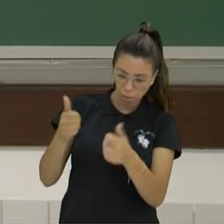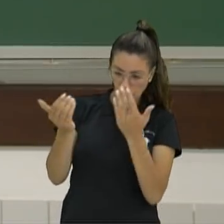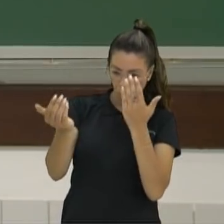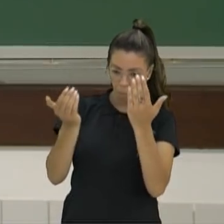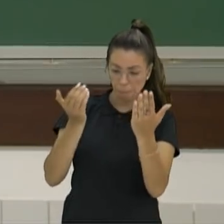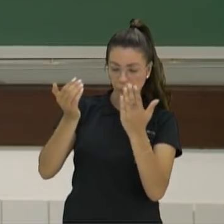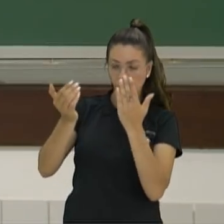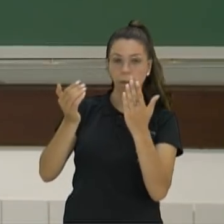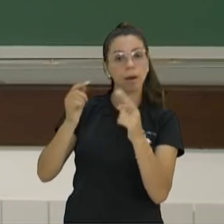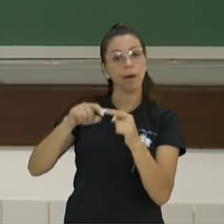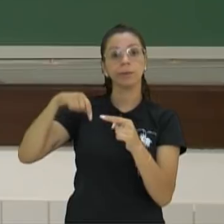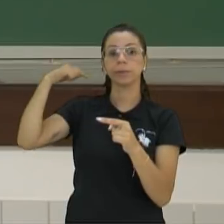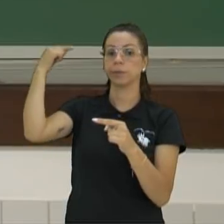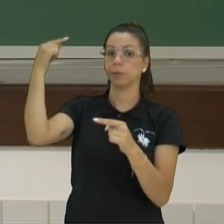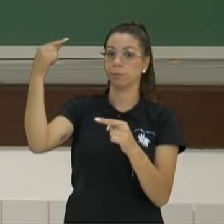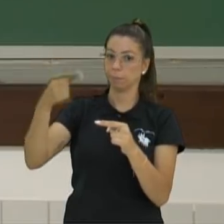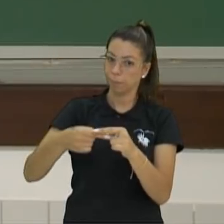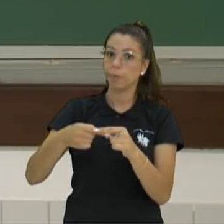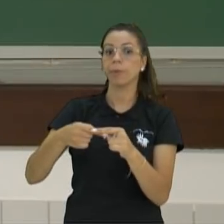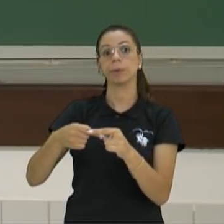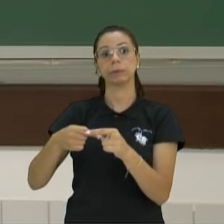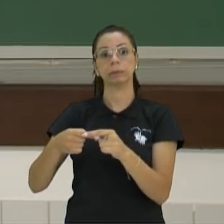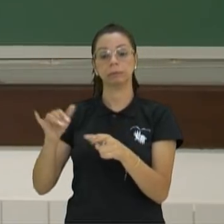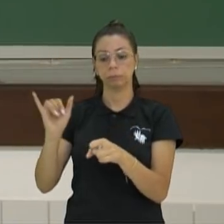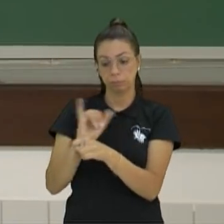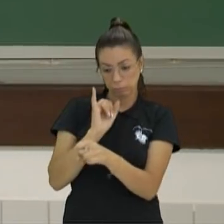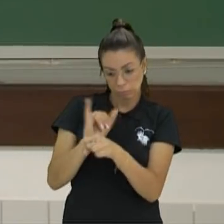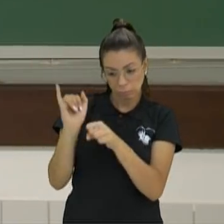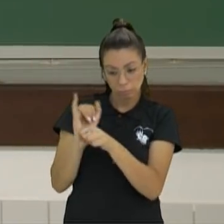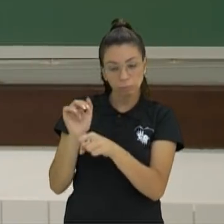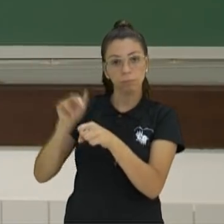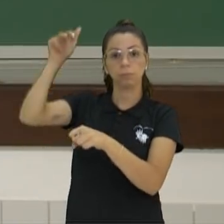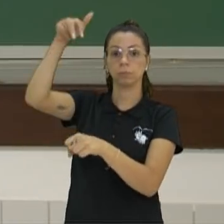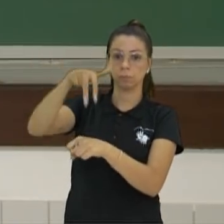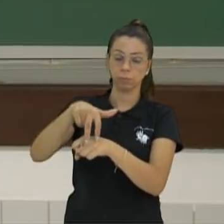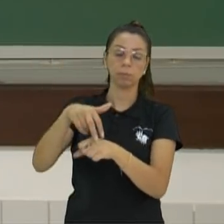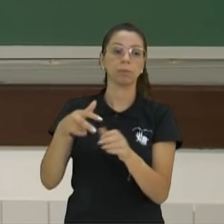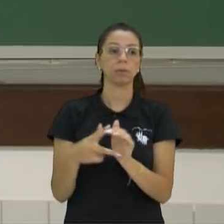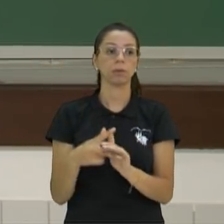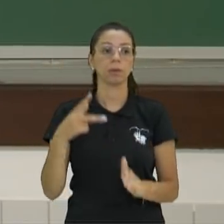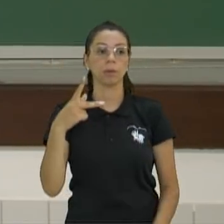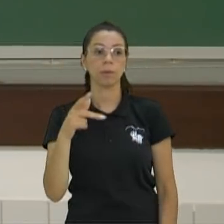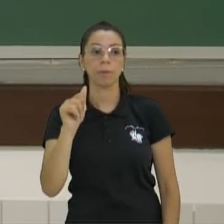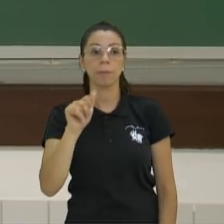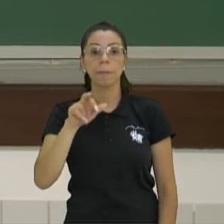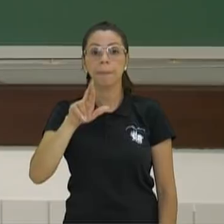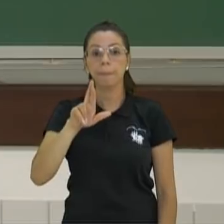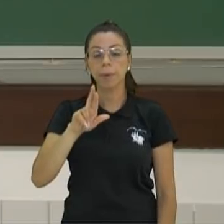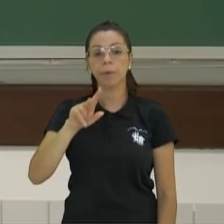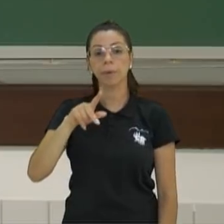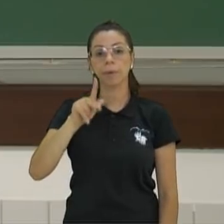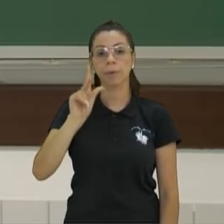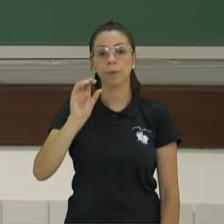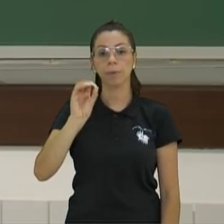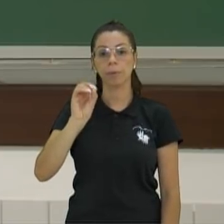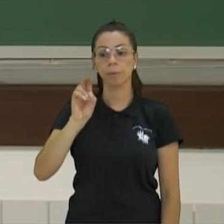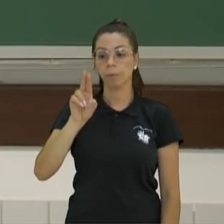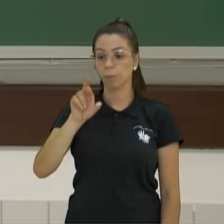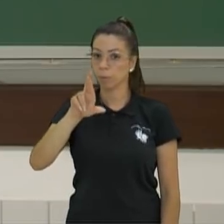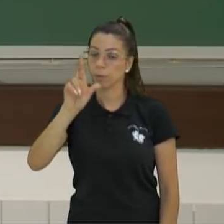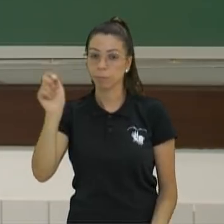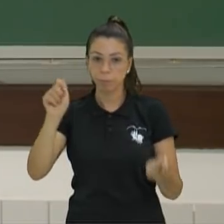daí sim fazer o seu caminho, certo? Então, parkour antes tem que ter toda essa avaliação e